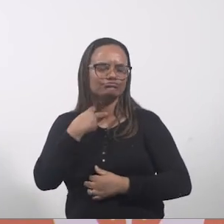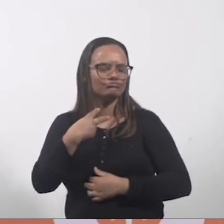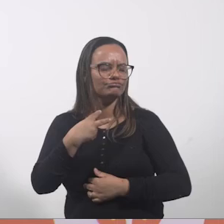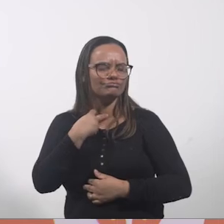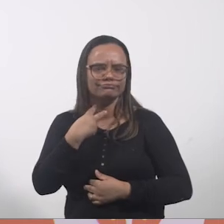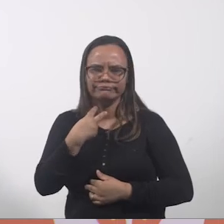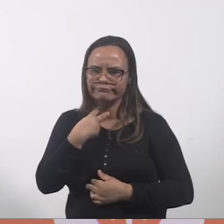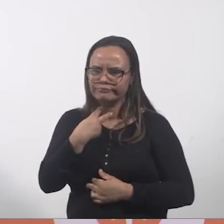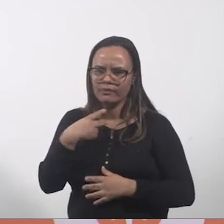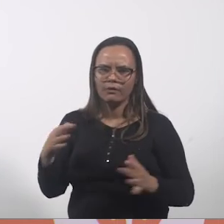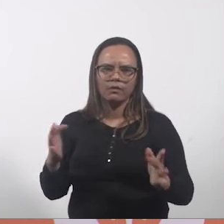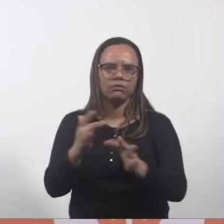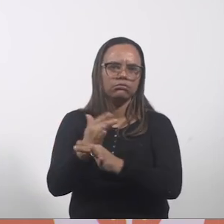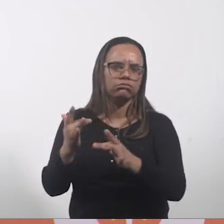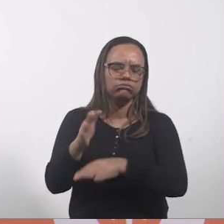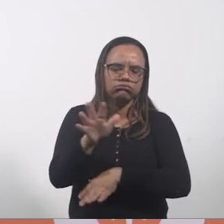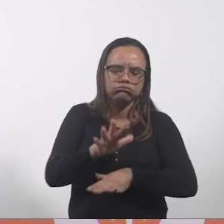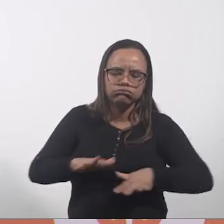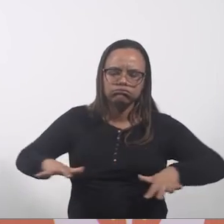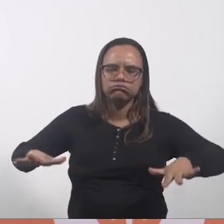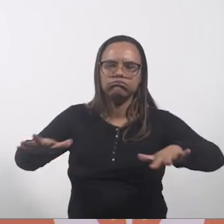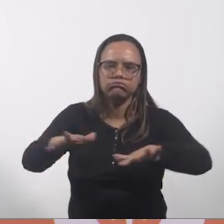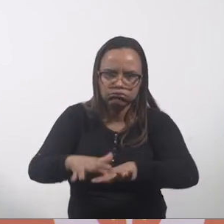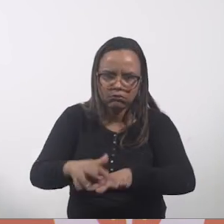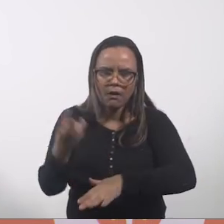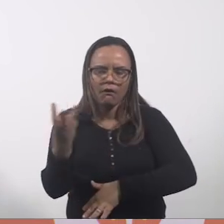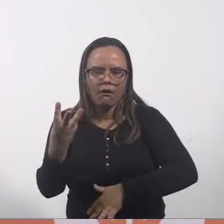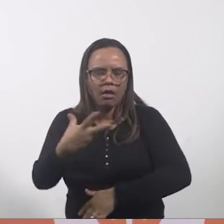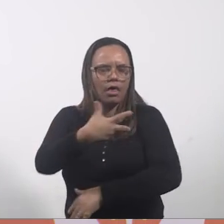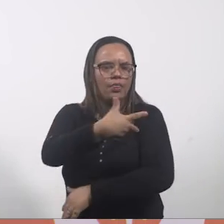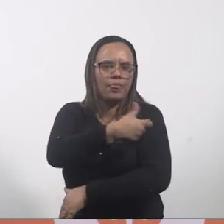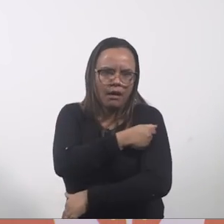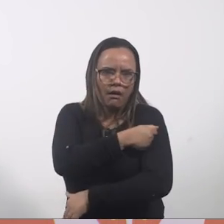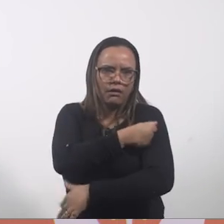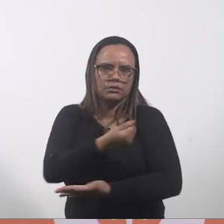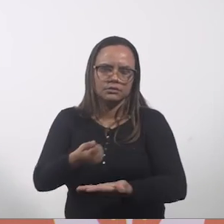qualquer contingente da população, mesmo para aplicação de 3ª dose,